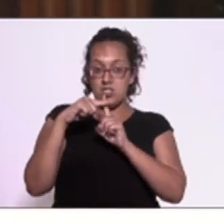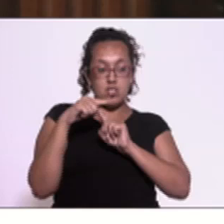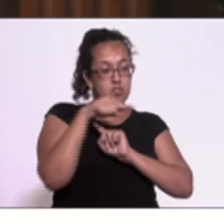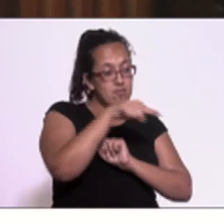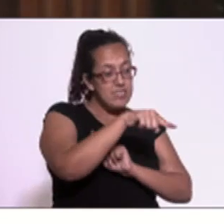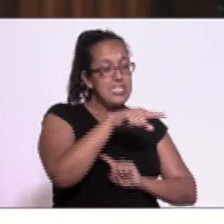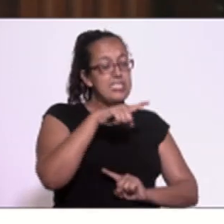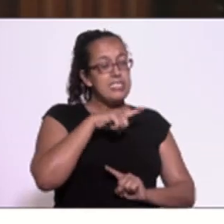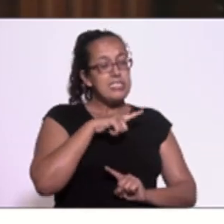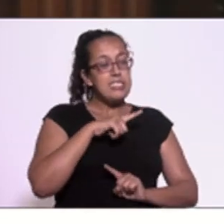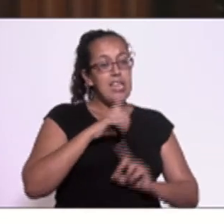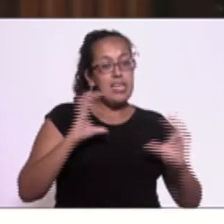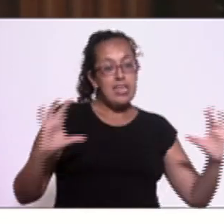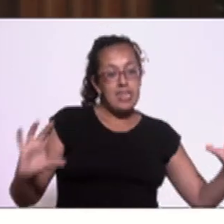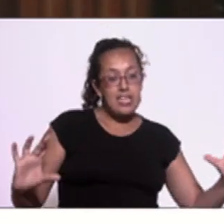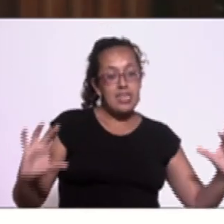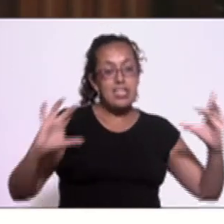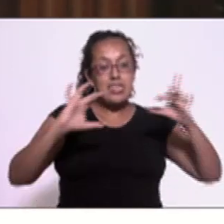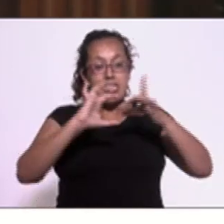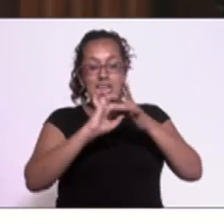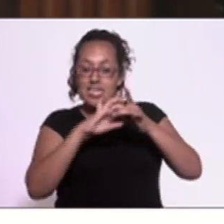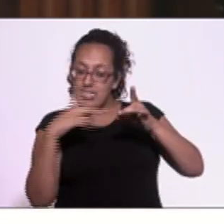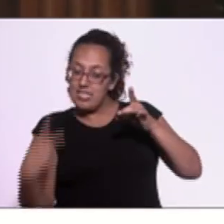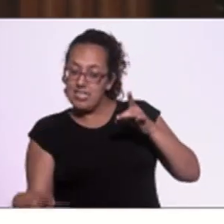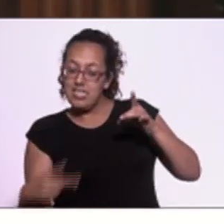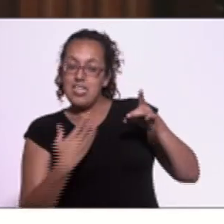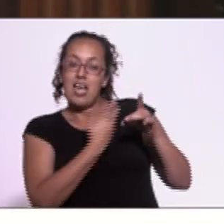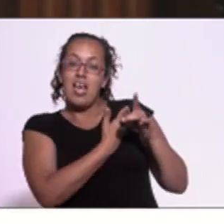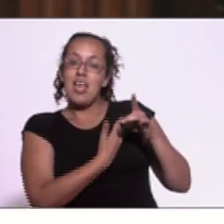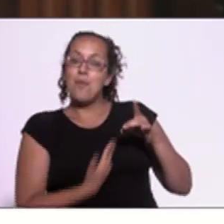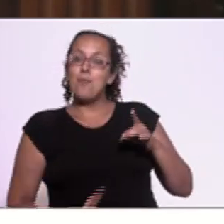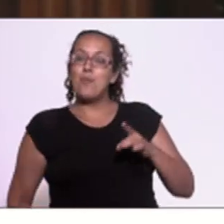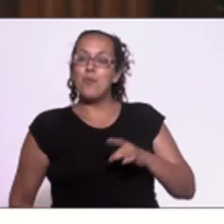ligado às raízes da nossa República.